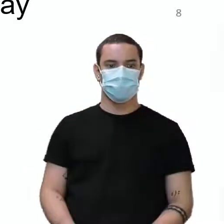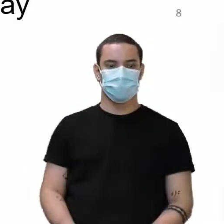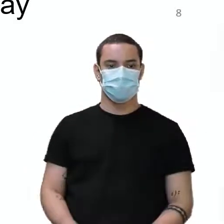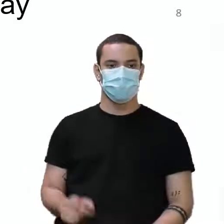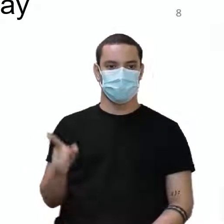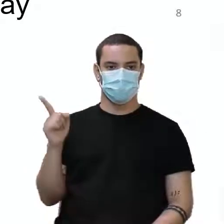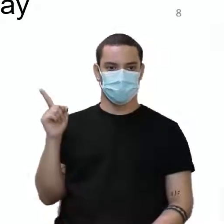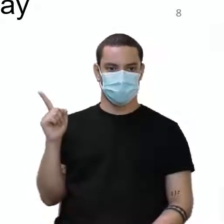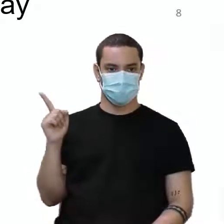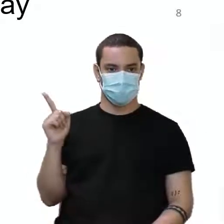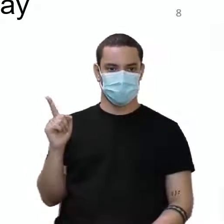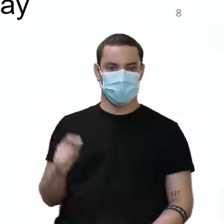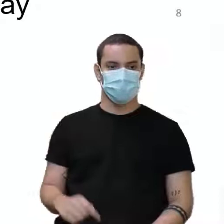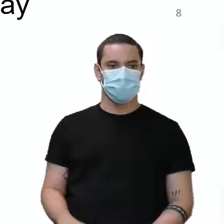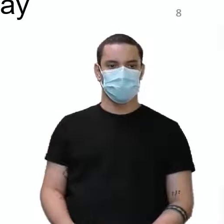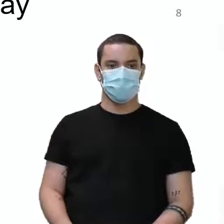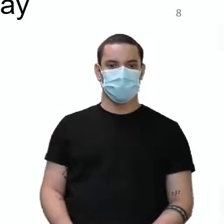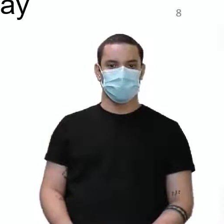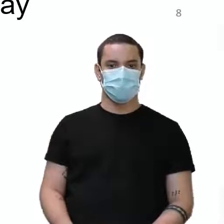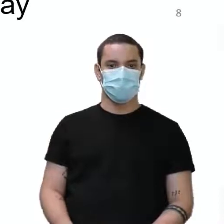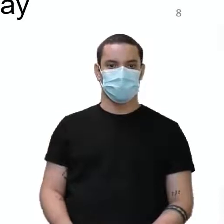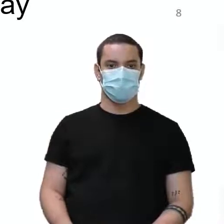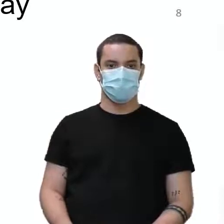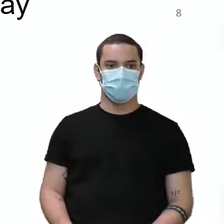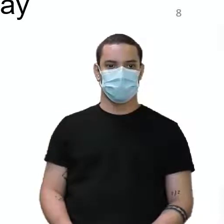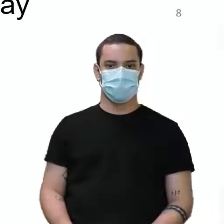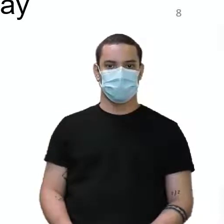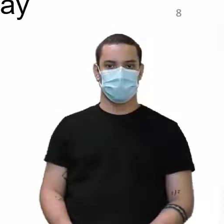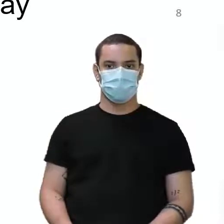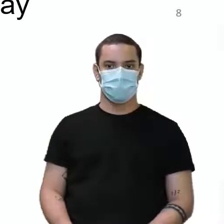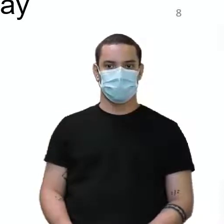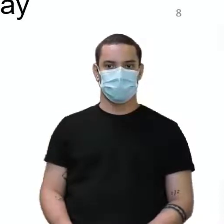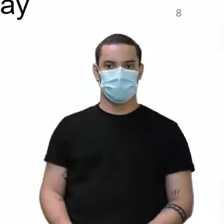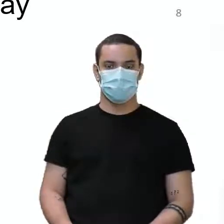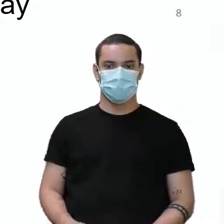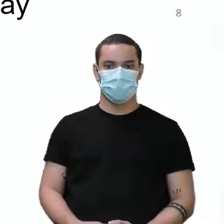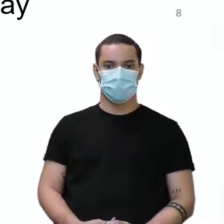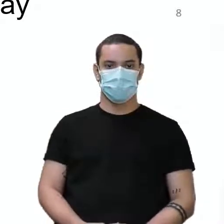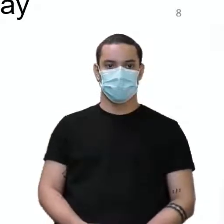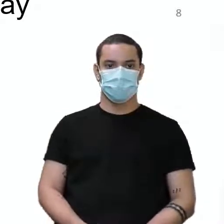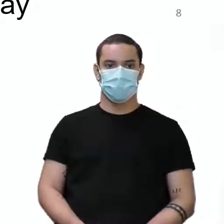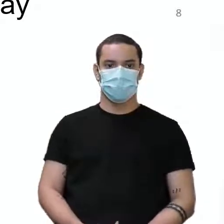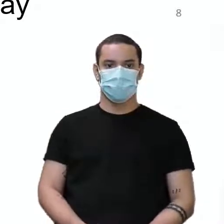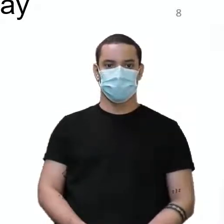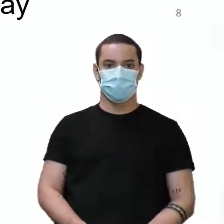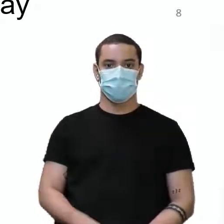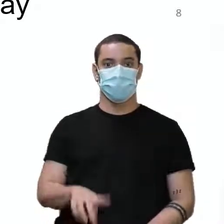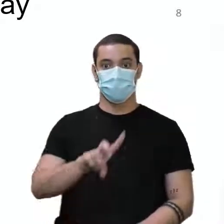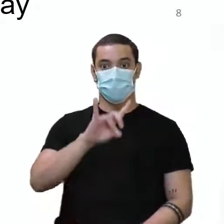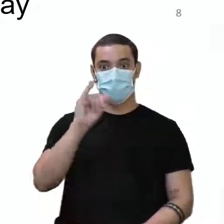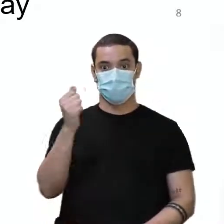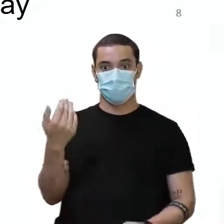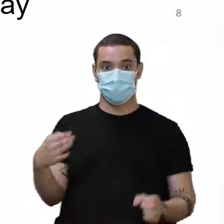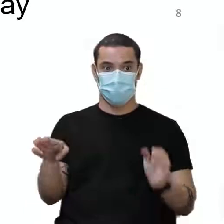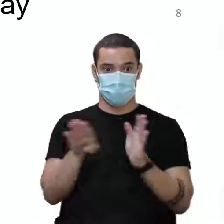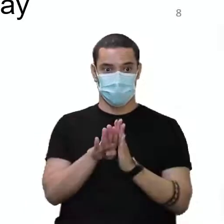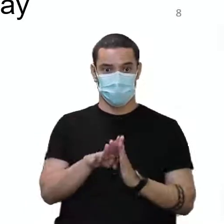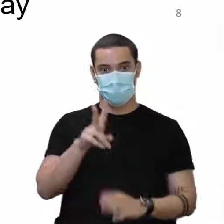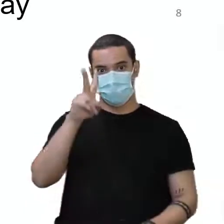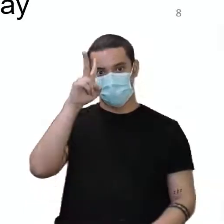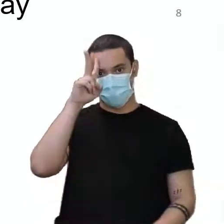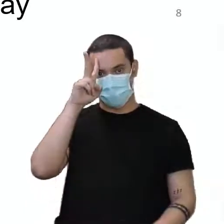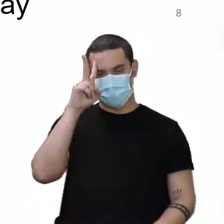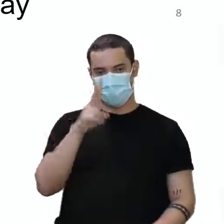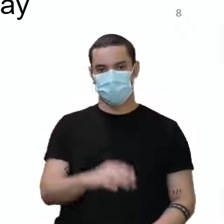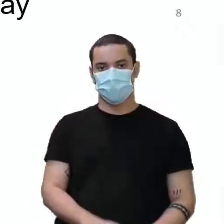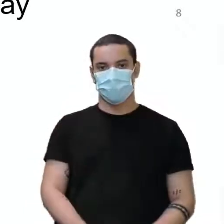Monday, que é onde acredito que foi o dia que ela chegou, que ela falou since Monday, desde segunda. Aí, ó, she's been in